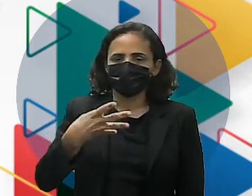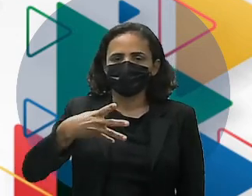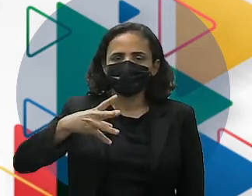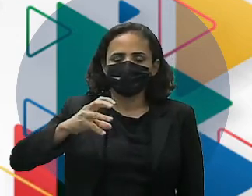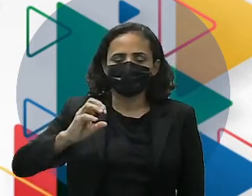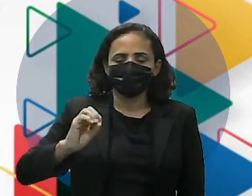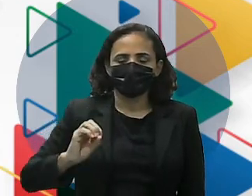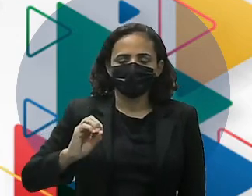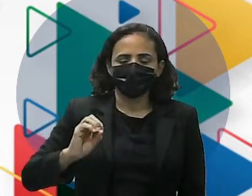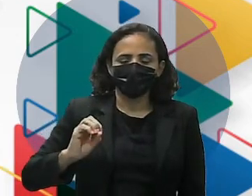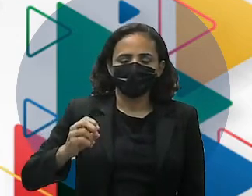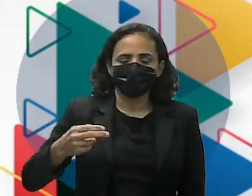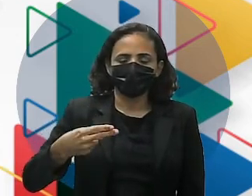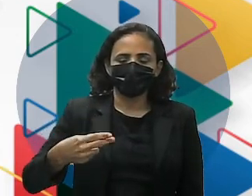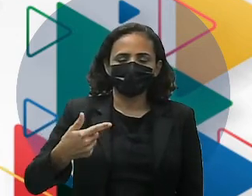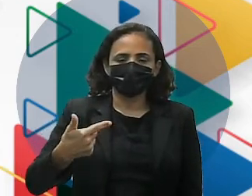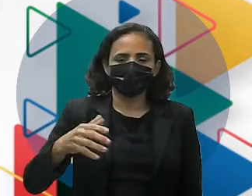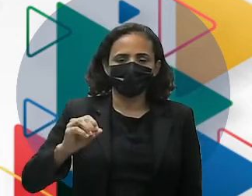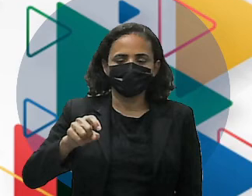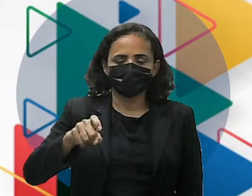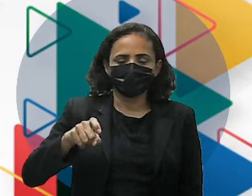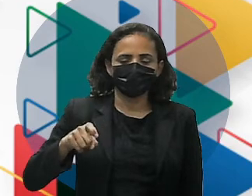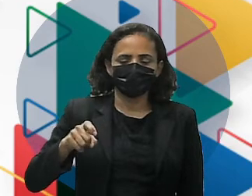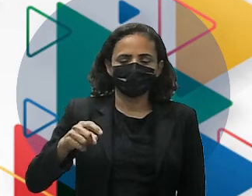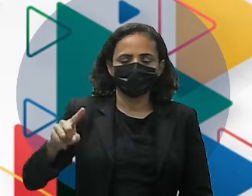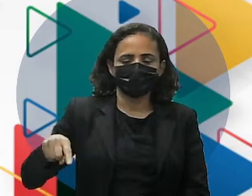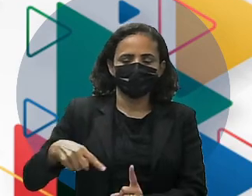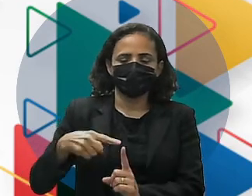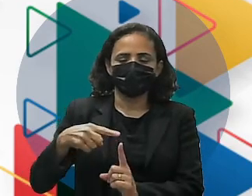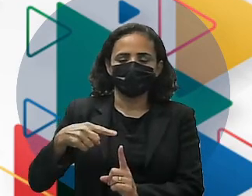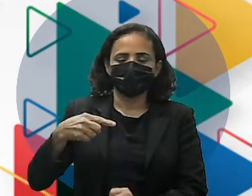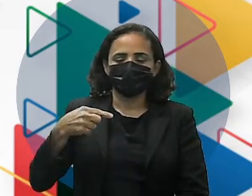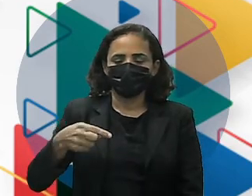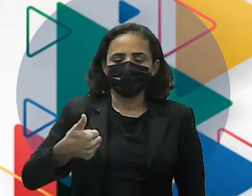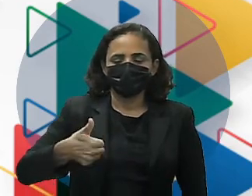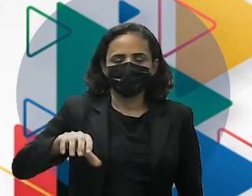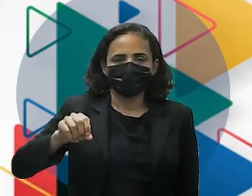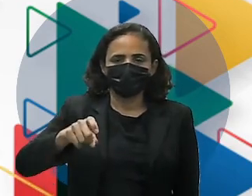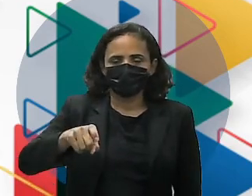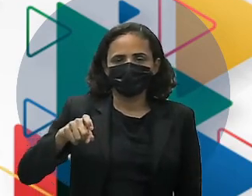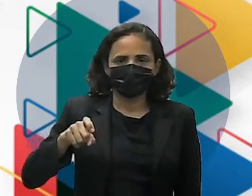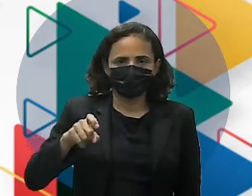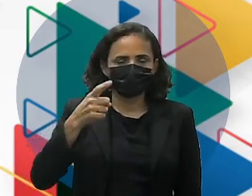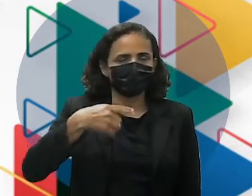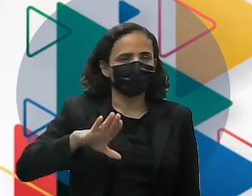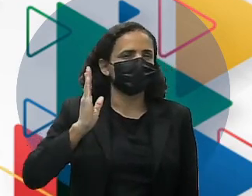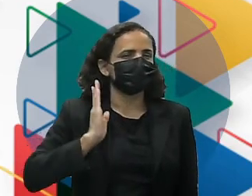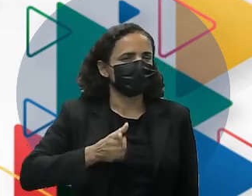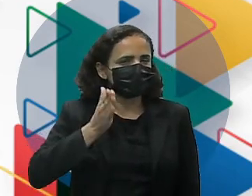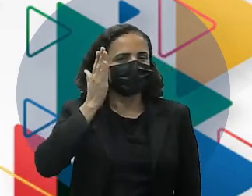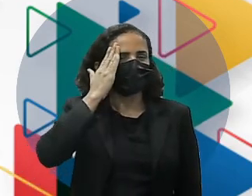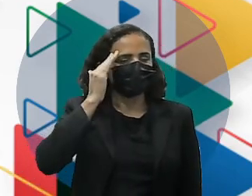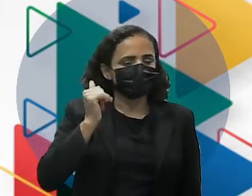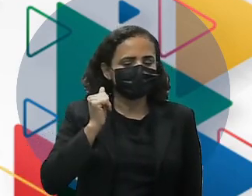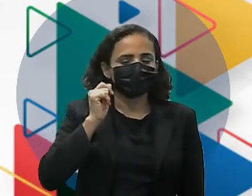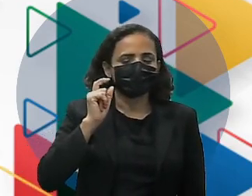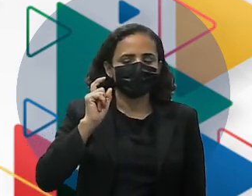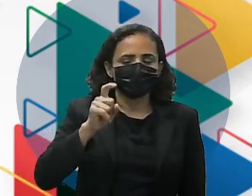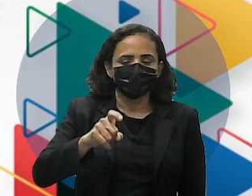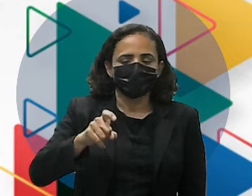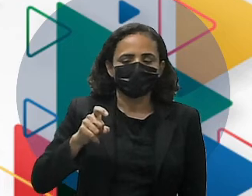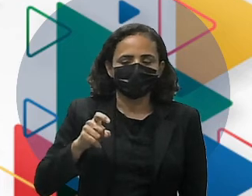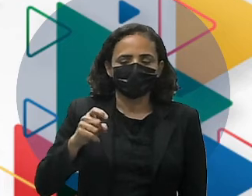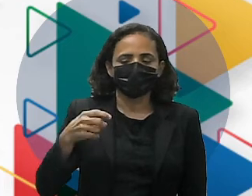40 é igual a 20x menos 19x. Já sei, o x